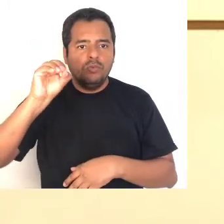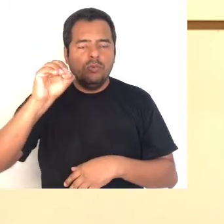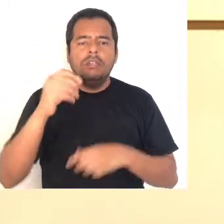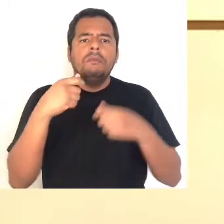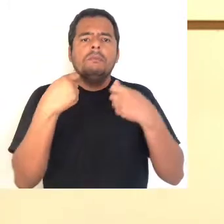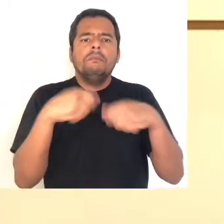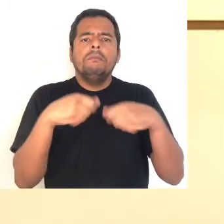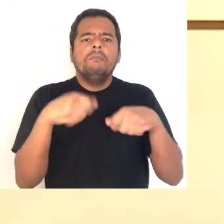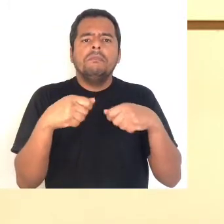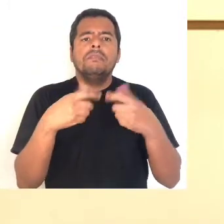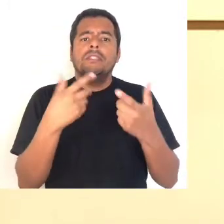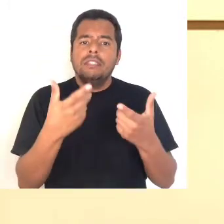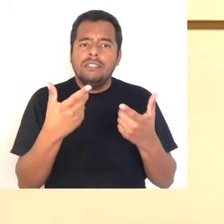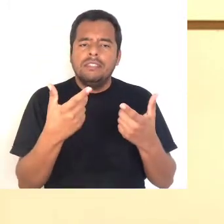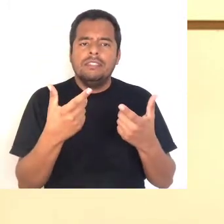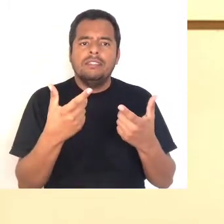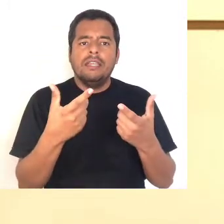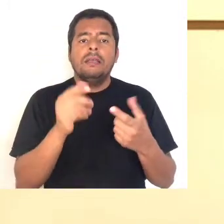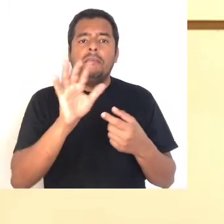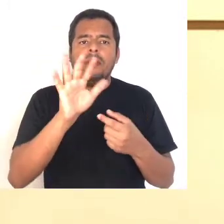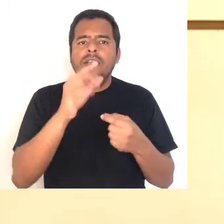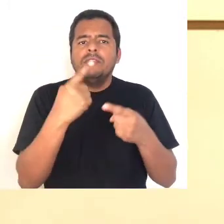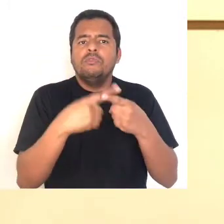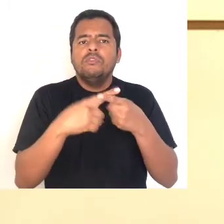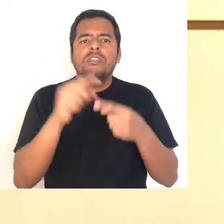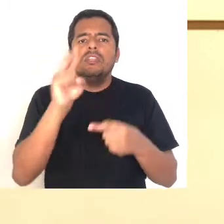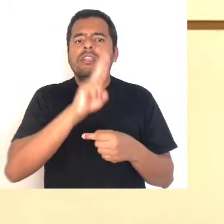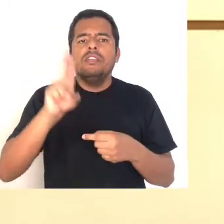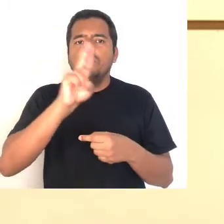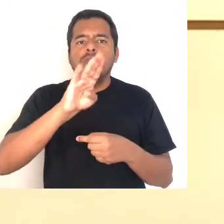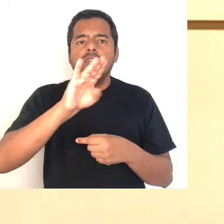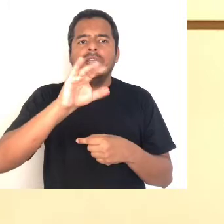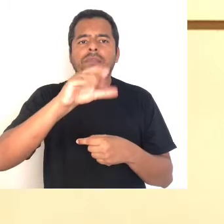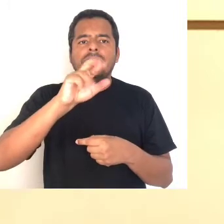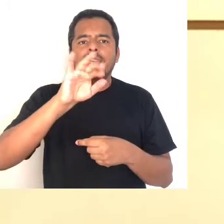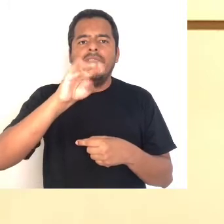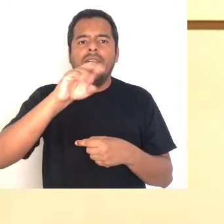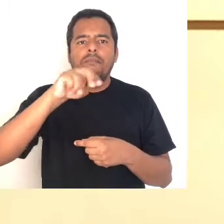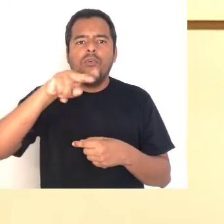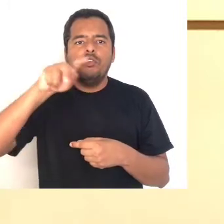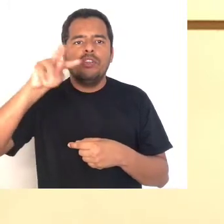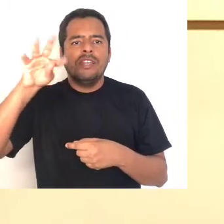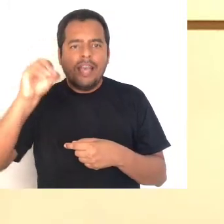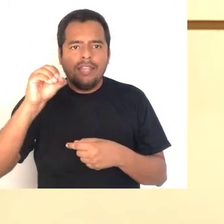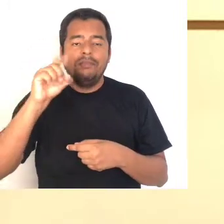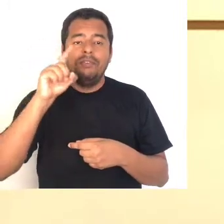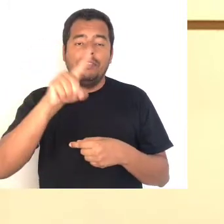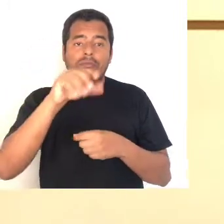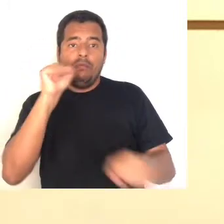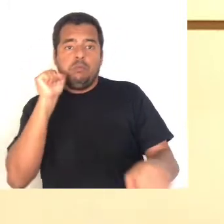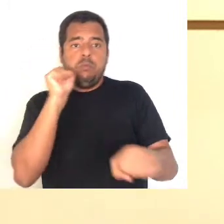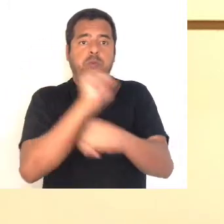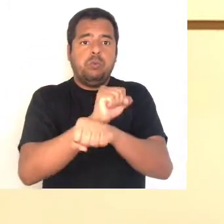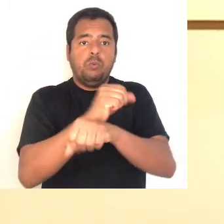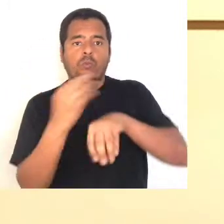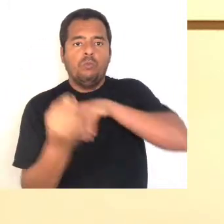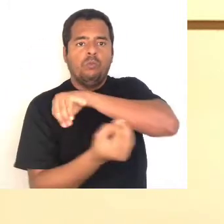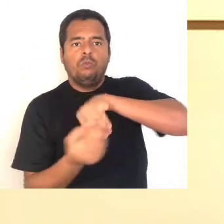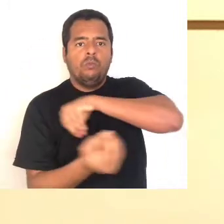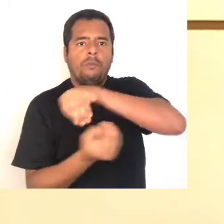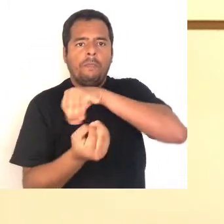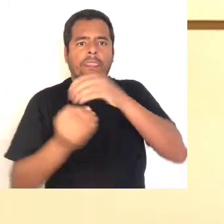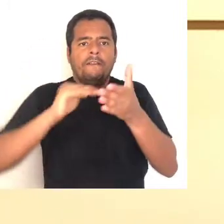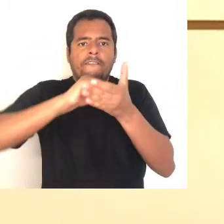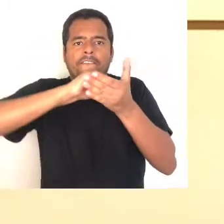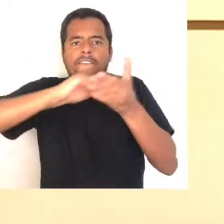por que eu utilizo o bicarbonato de sódio? Para neutralizar a reação. Ou seja, ele vai, na